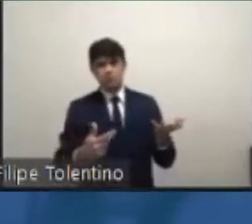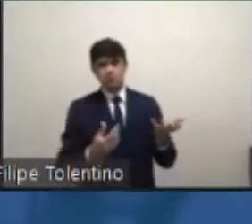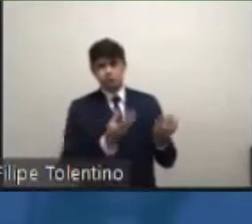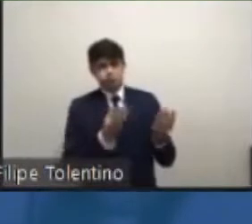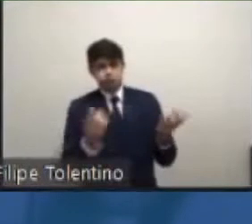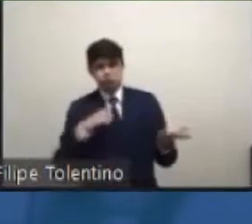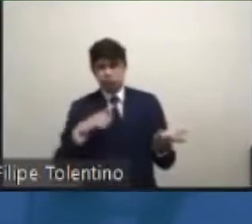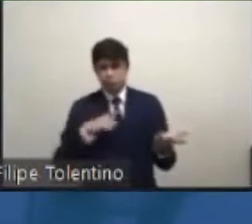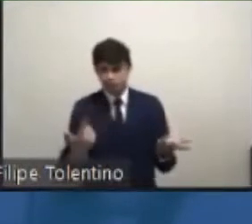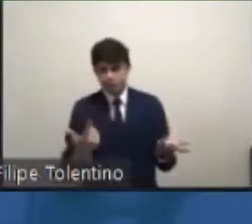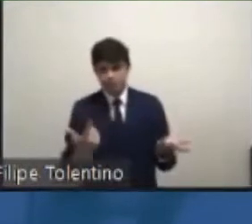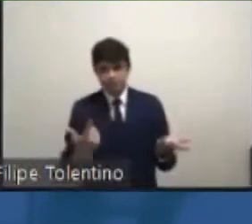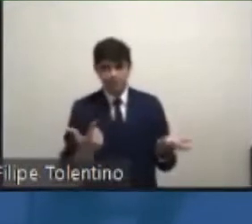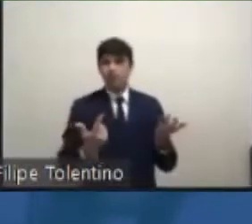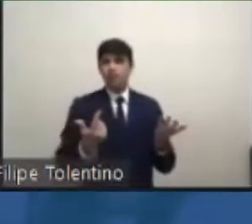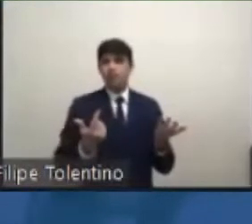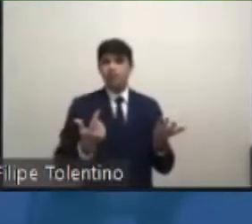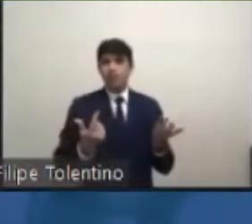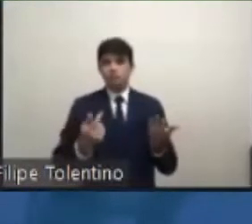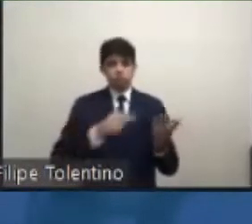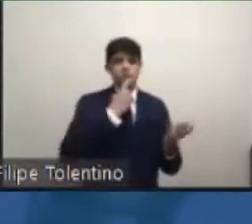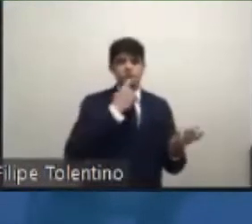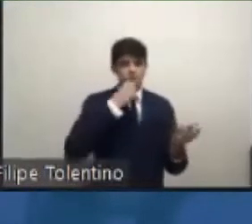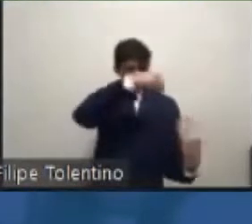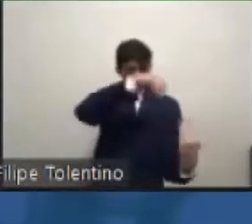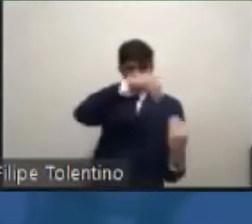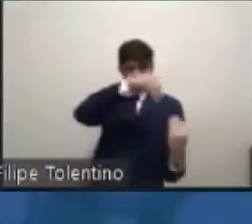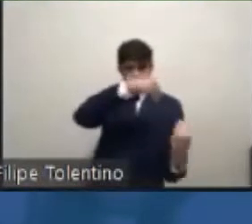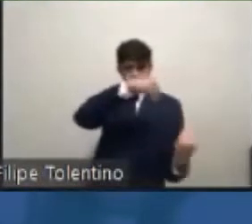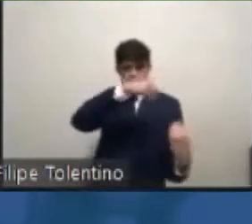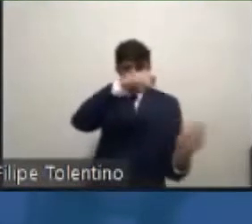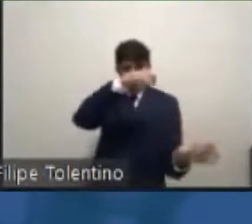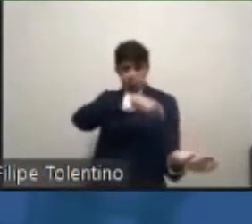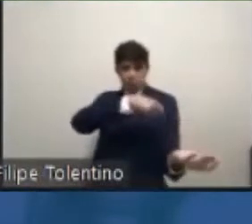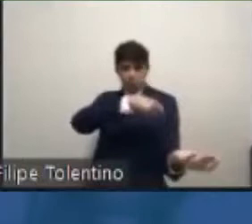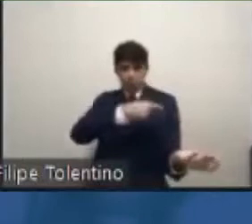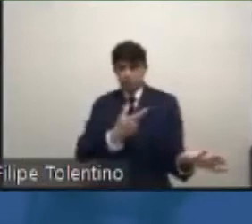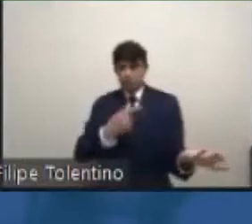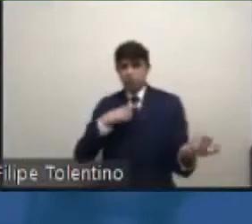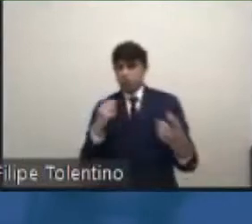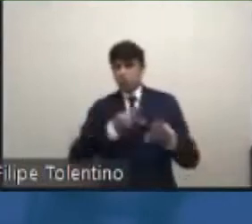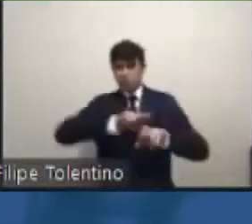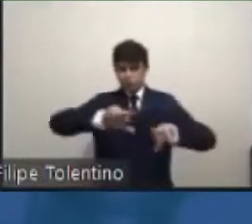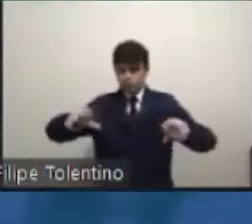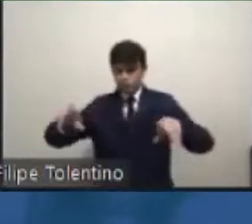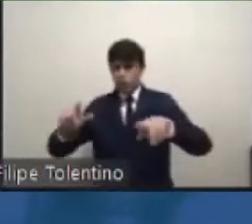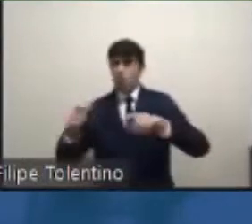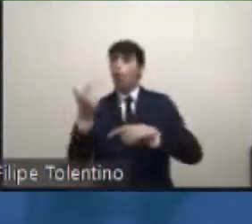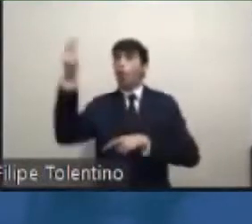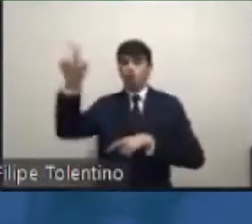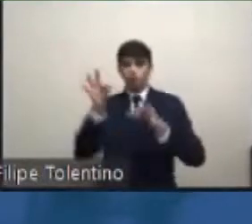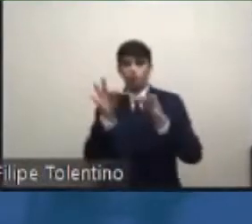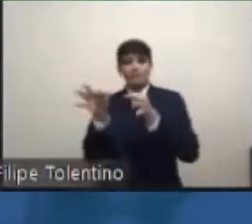isso não está disponível na rede pública. Isso é falácia. Nós temos aí uma série de leis, de normas, de